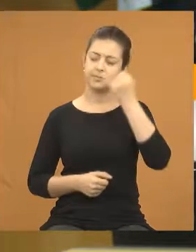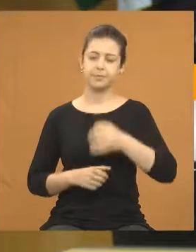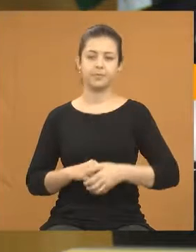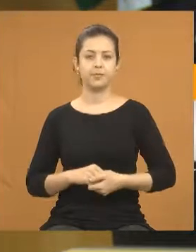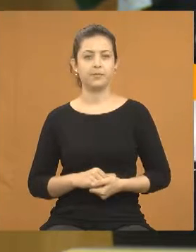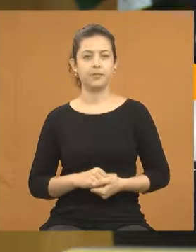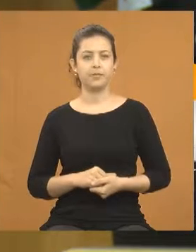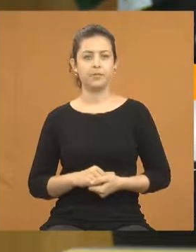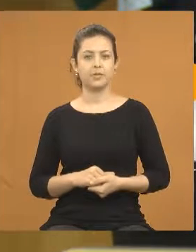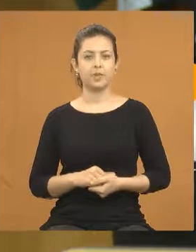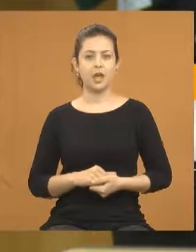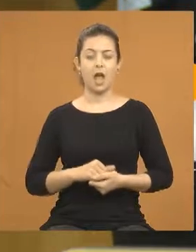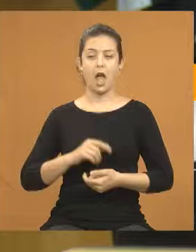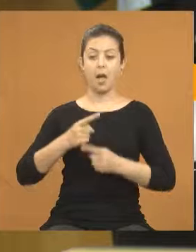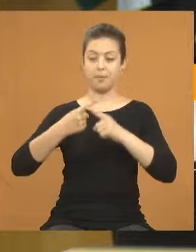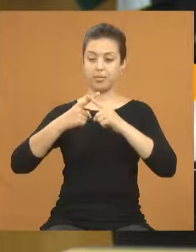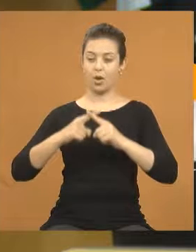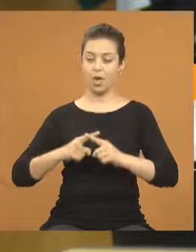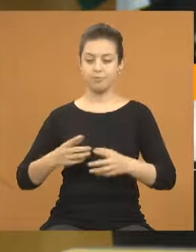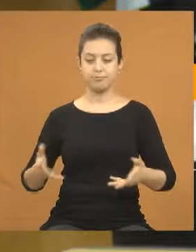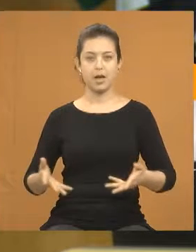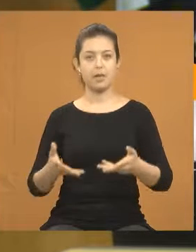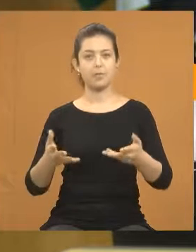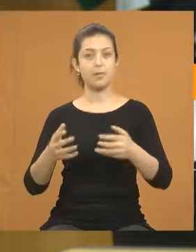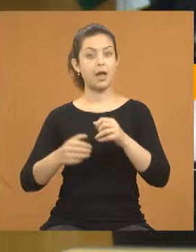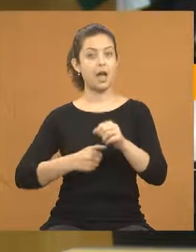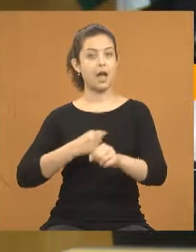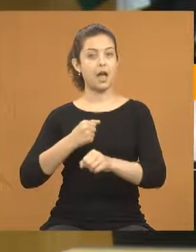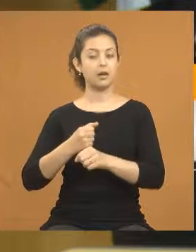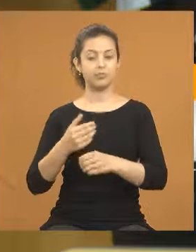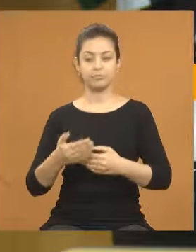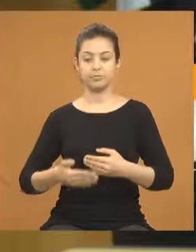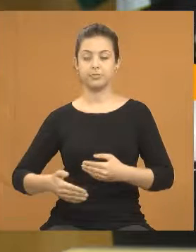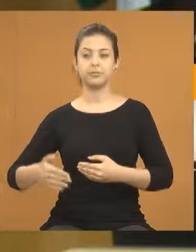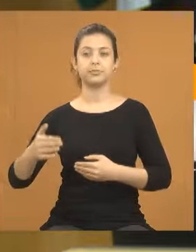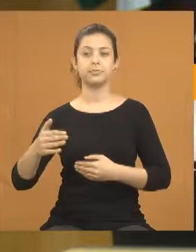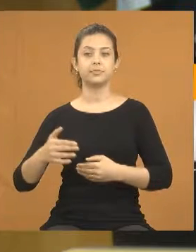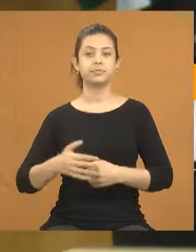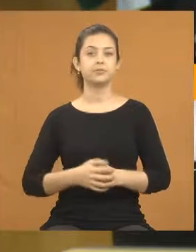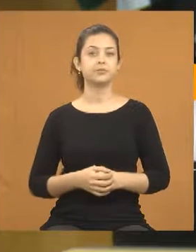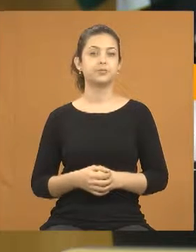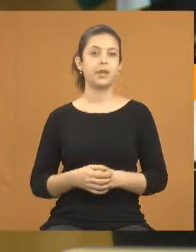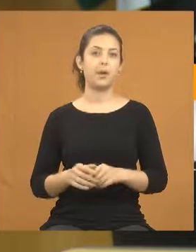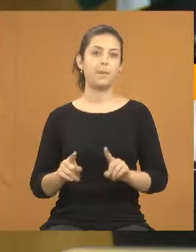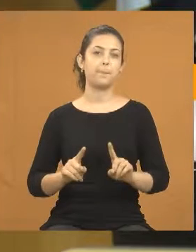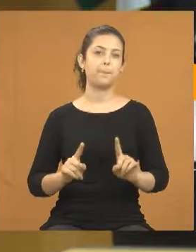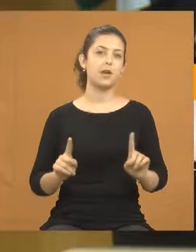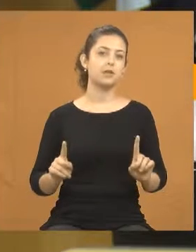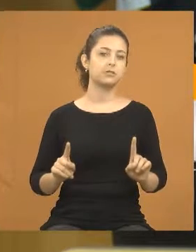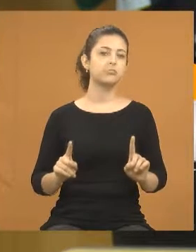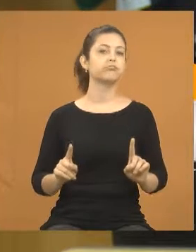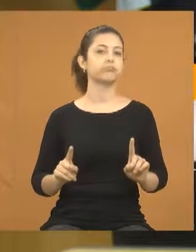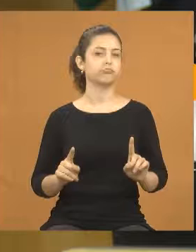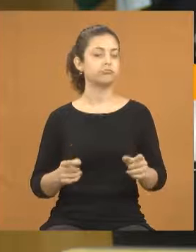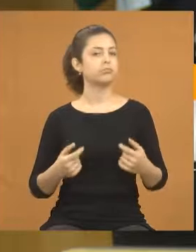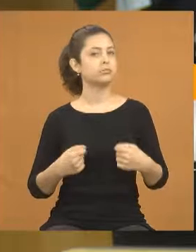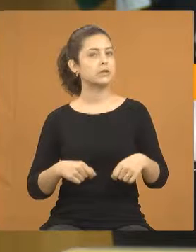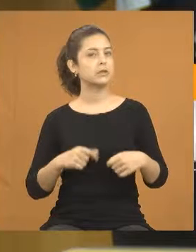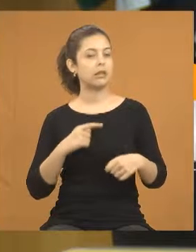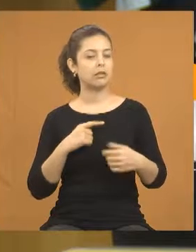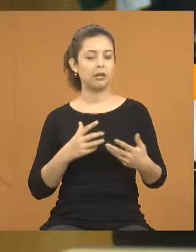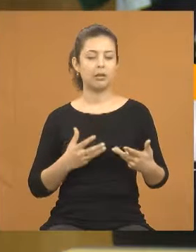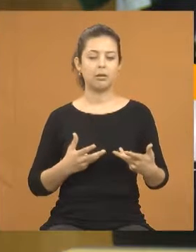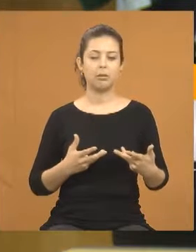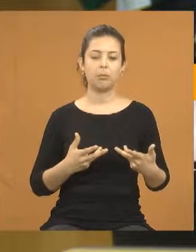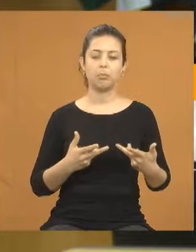a gente estar fomentando os campeonatos a partir do ano que vem, né? Mas para isso a gente precisa dar condições, que é